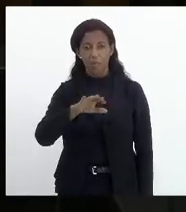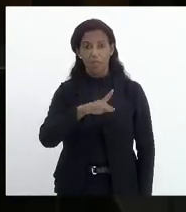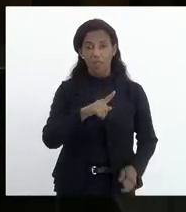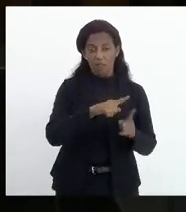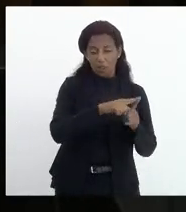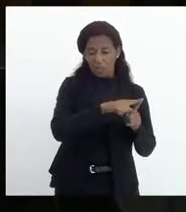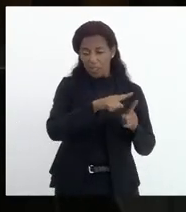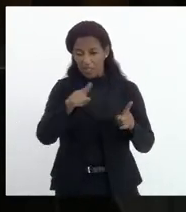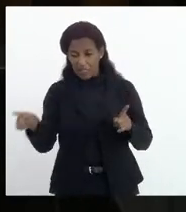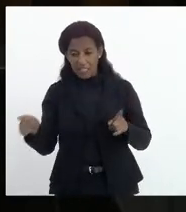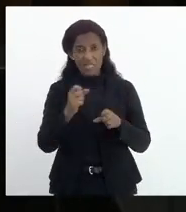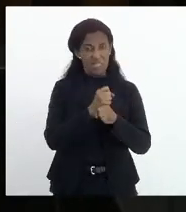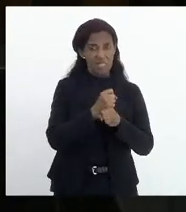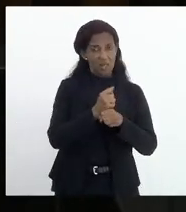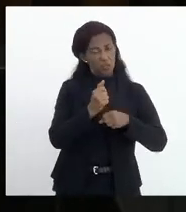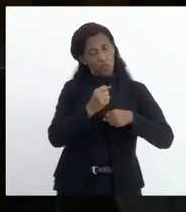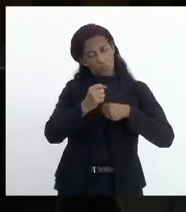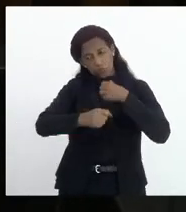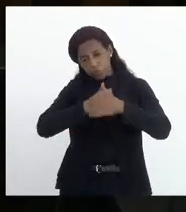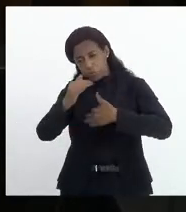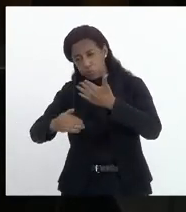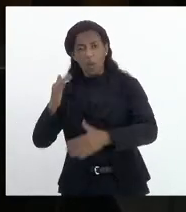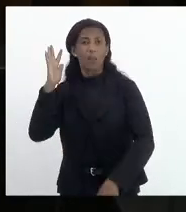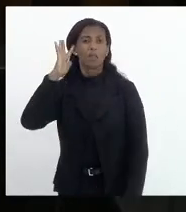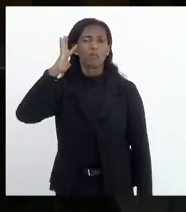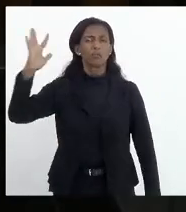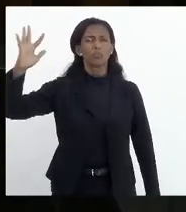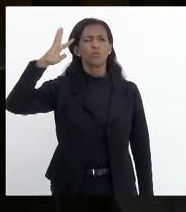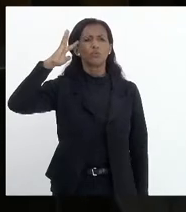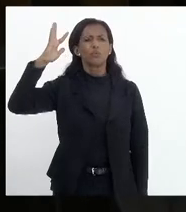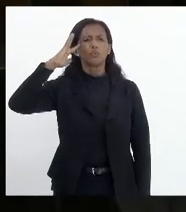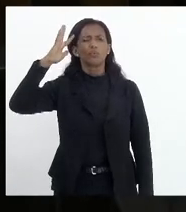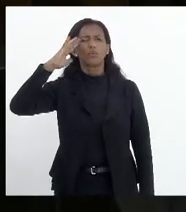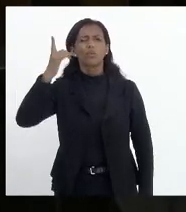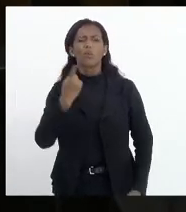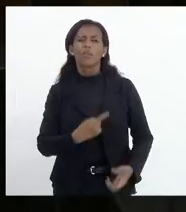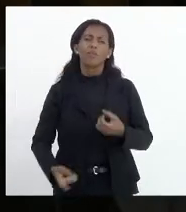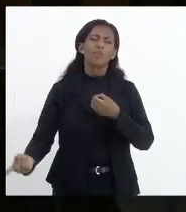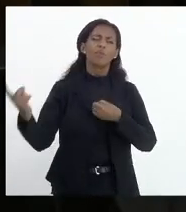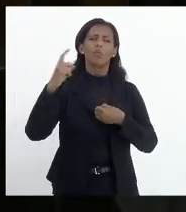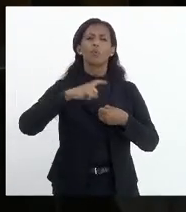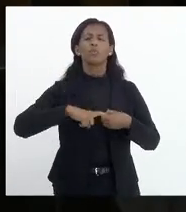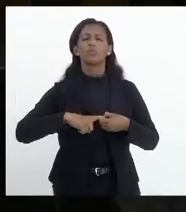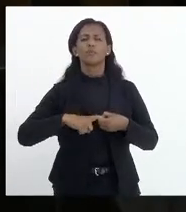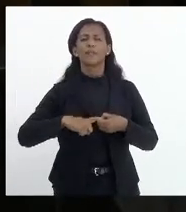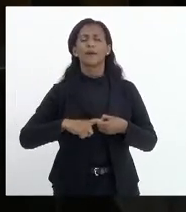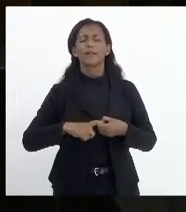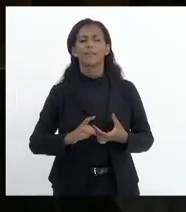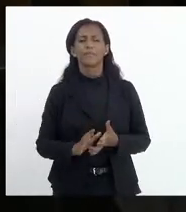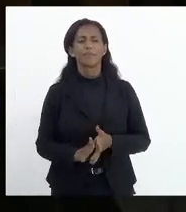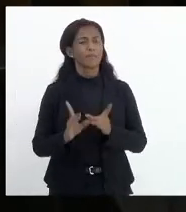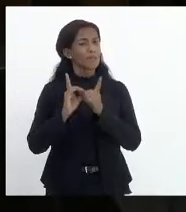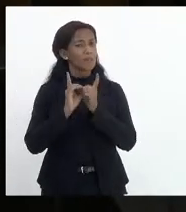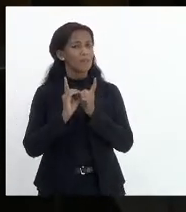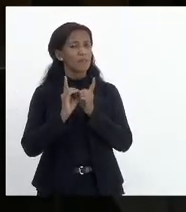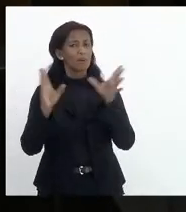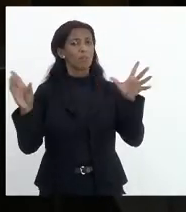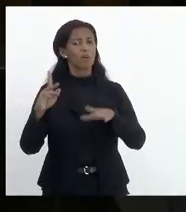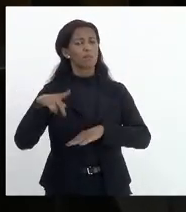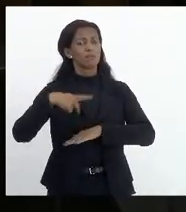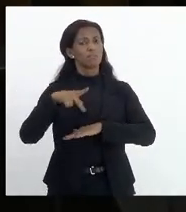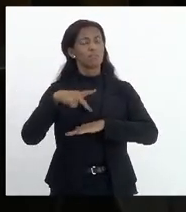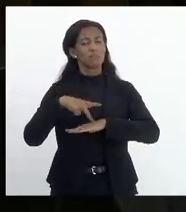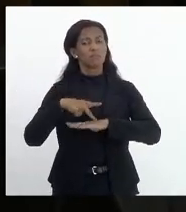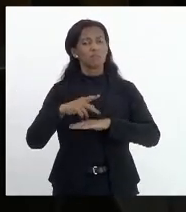durante sete anos anos todos a gente sonhou e voltar a vigiar a democracia em nosso